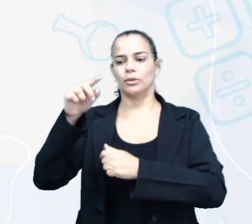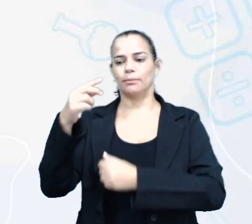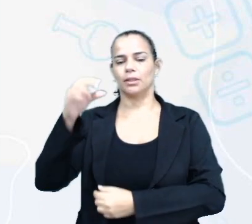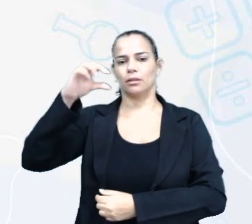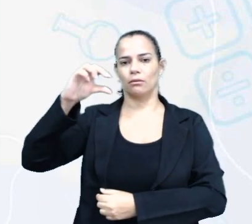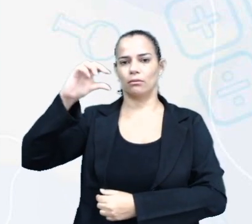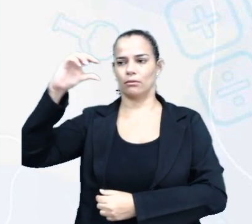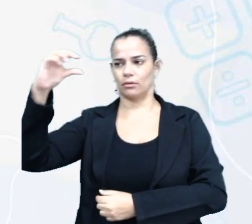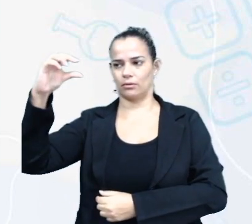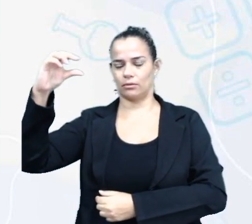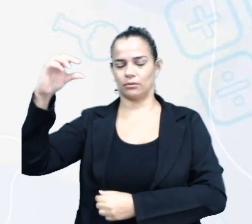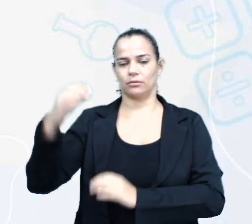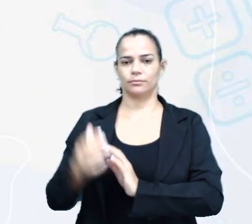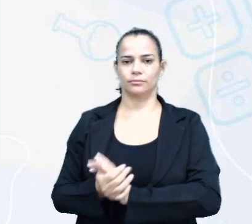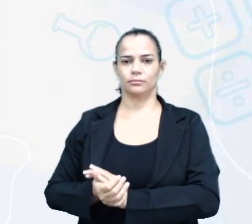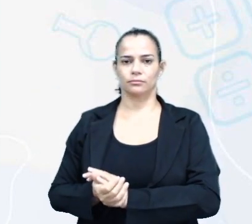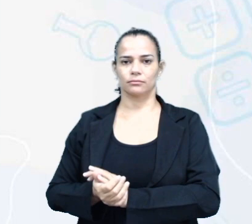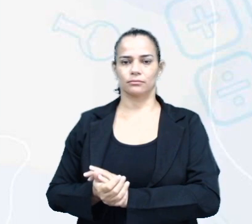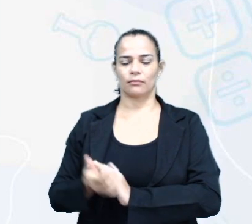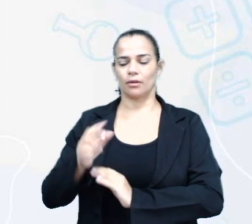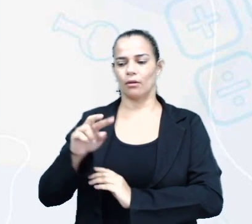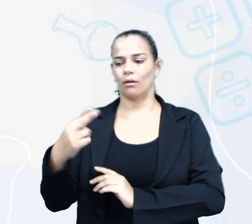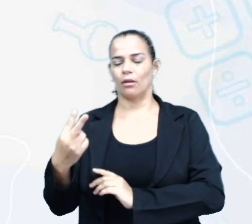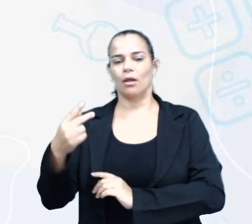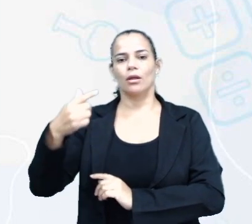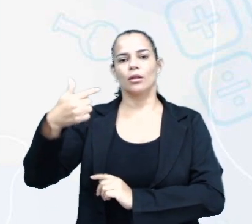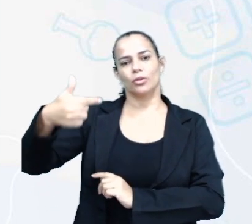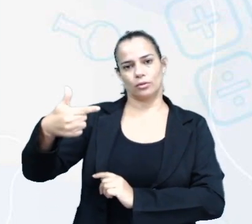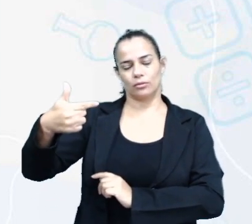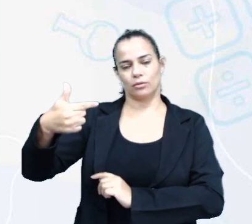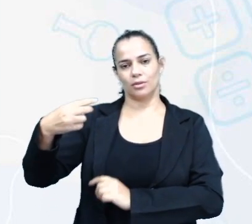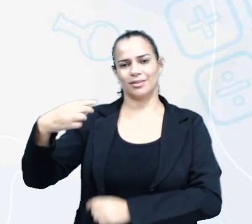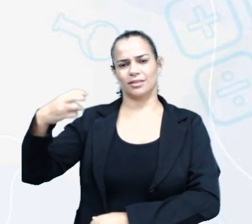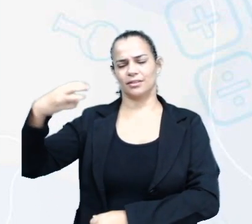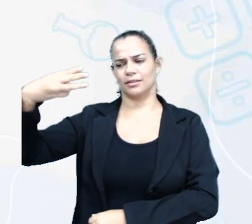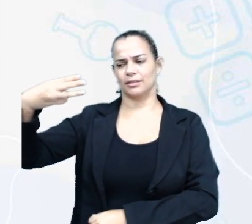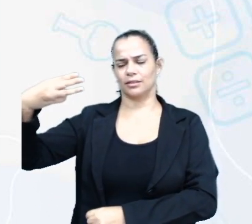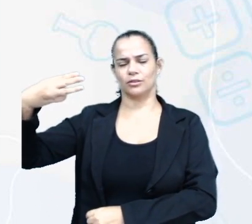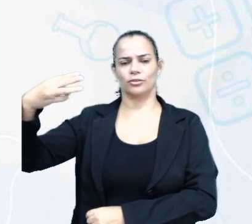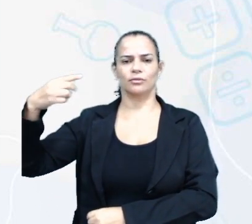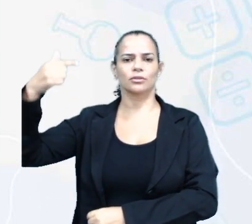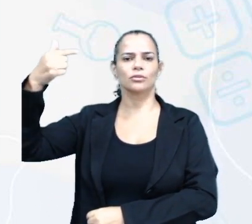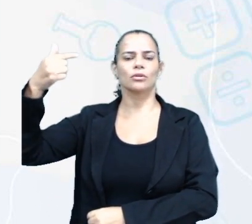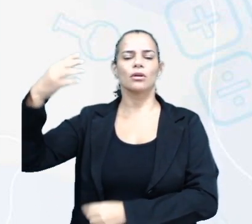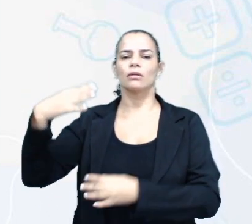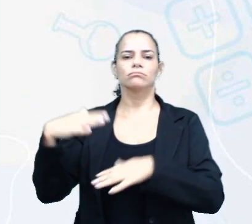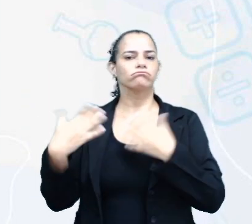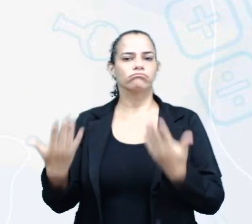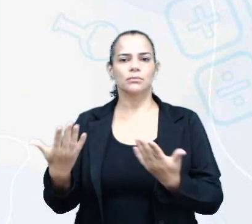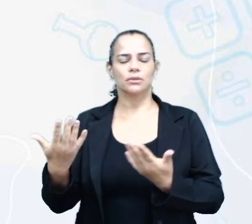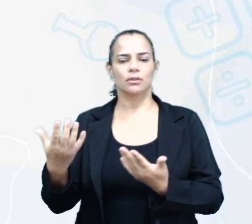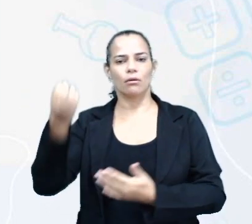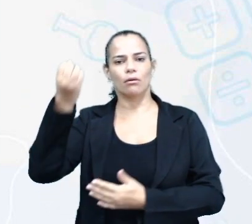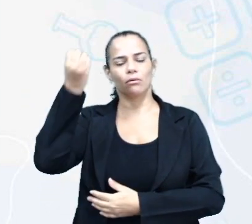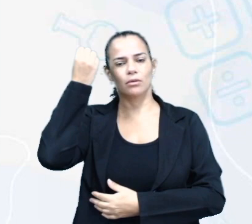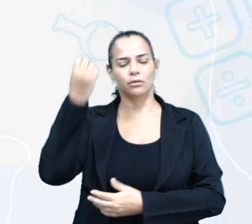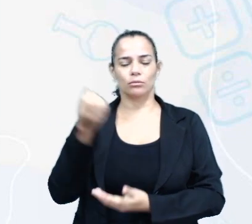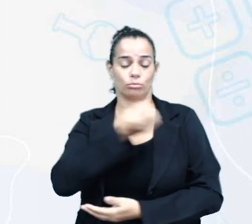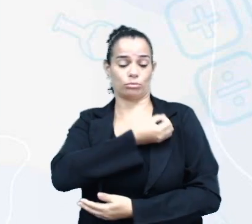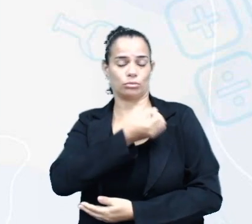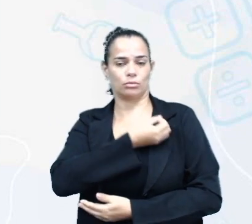3 vezes 2 vai ser igual a 6. Quanto é 2 elevado a 6? Você já parou para